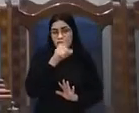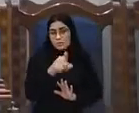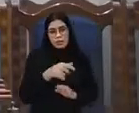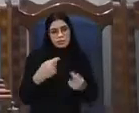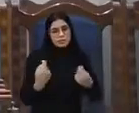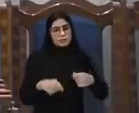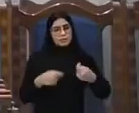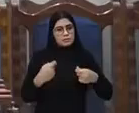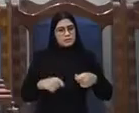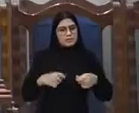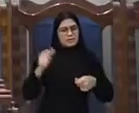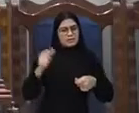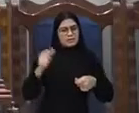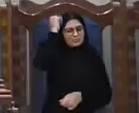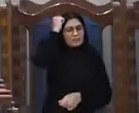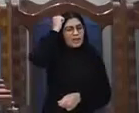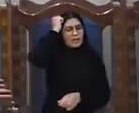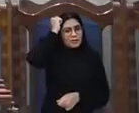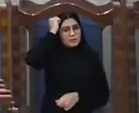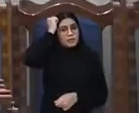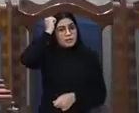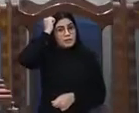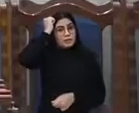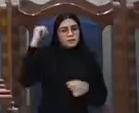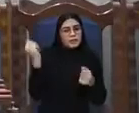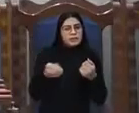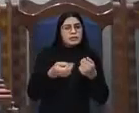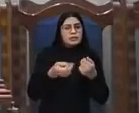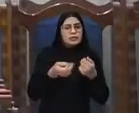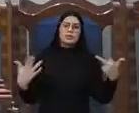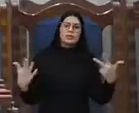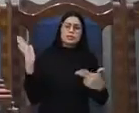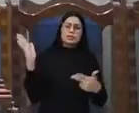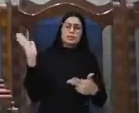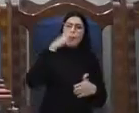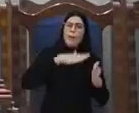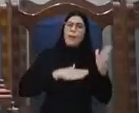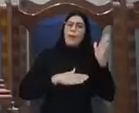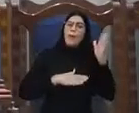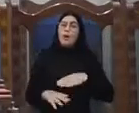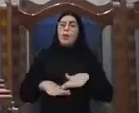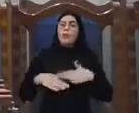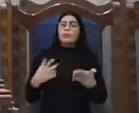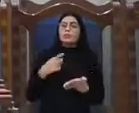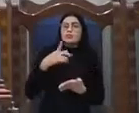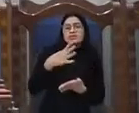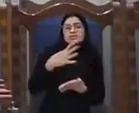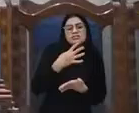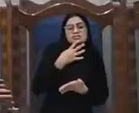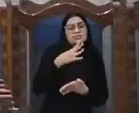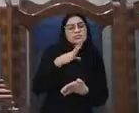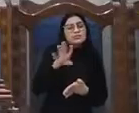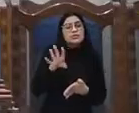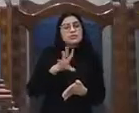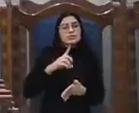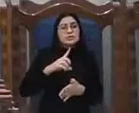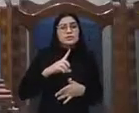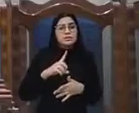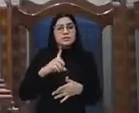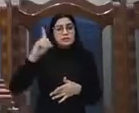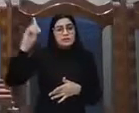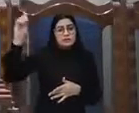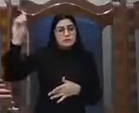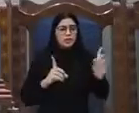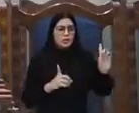Aleluia. Se arrependa de tudo que você fez no tempo da ignorância, sem conhecer a Deus, adorando a outros